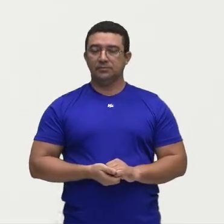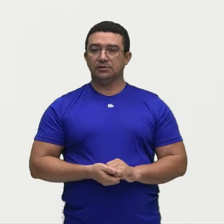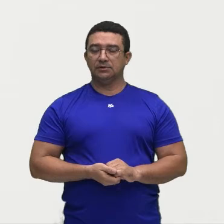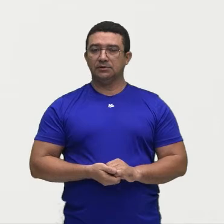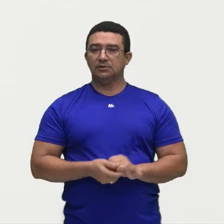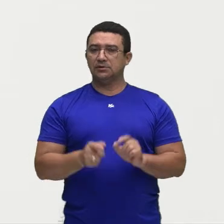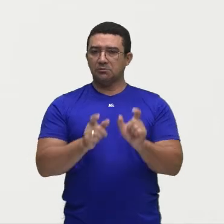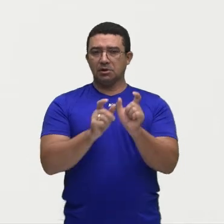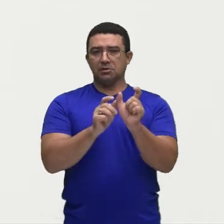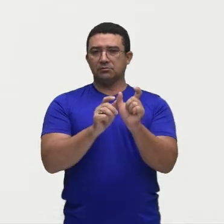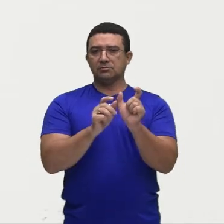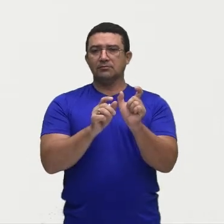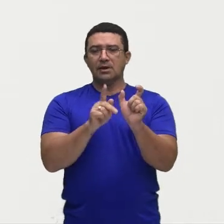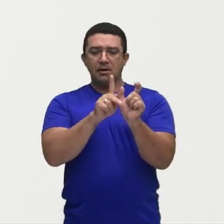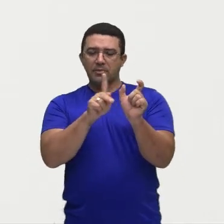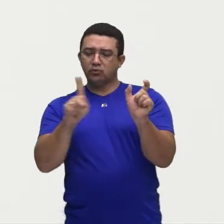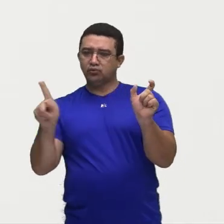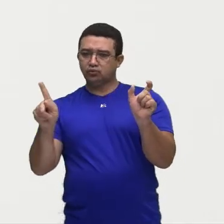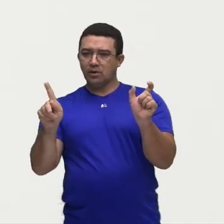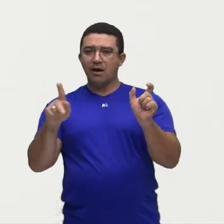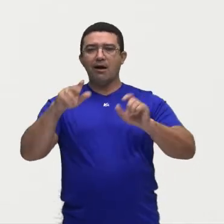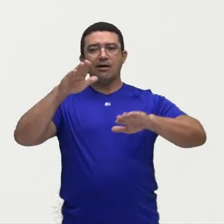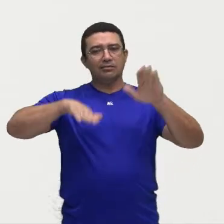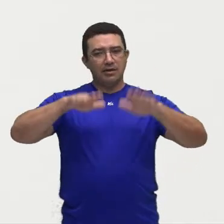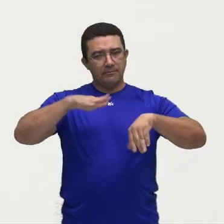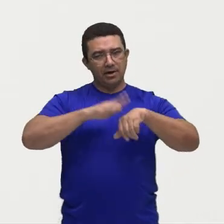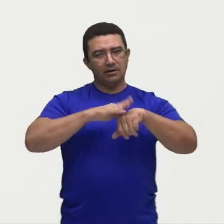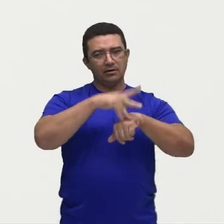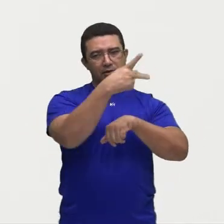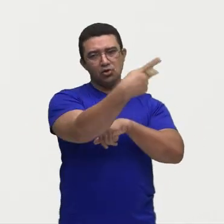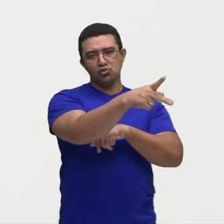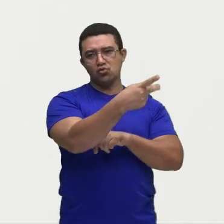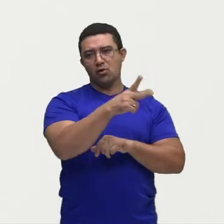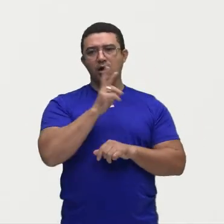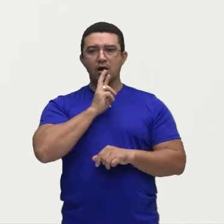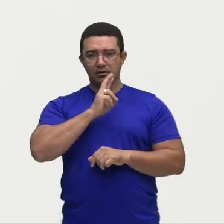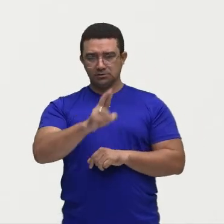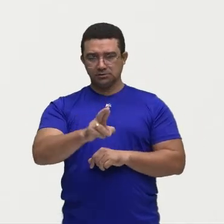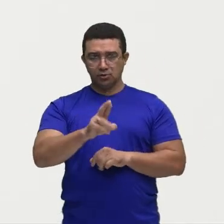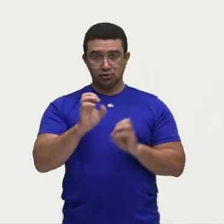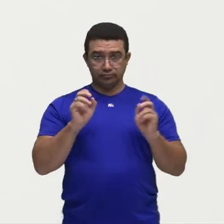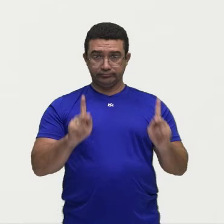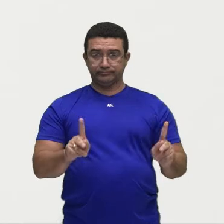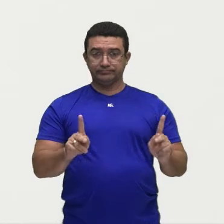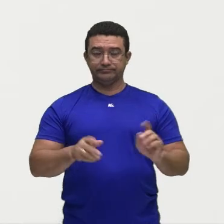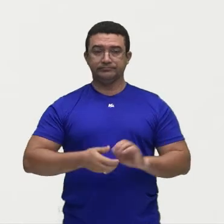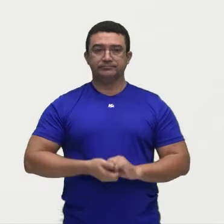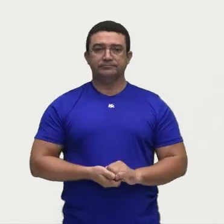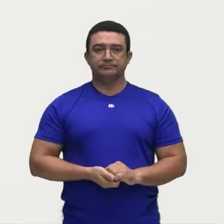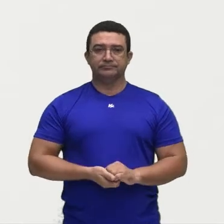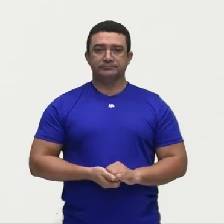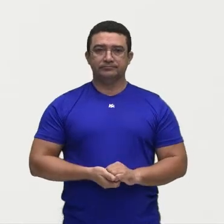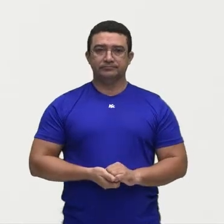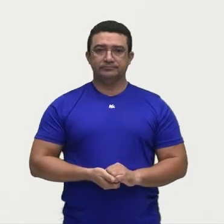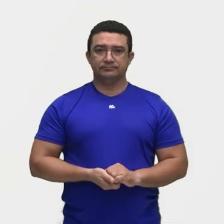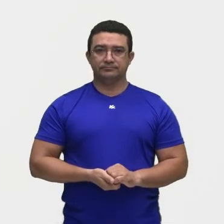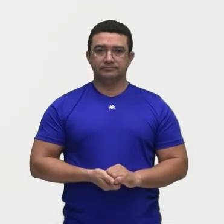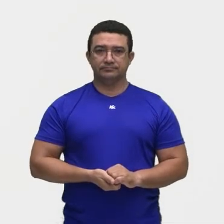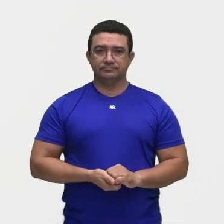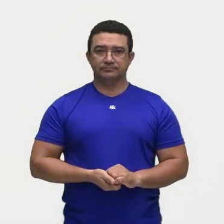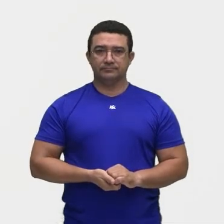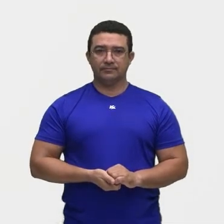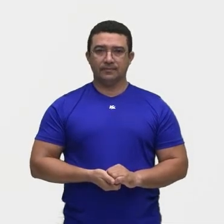de complemento, vai depender da sua resposta, da sua pergunta, tudo bem? Agora vamos treinar aqui um pouquinho junto